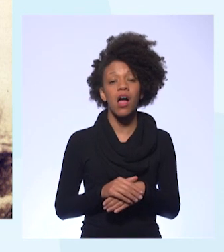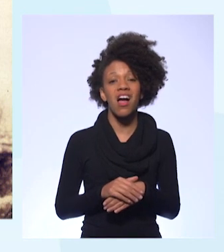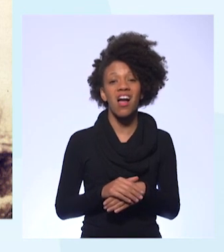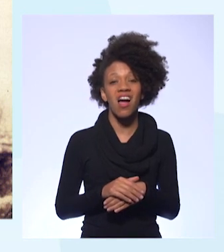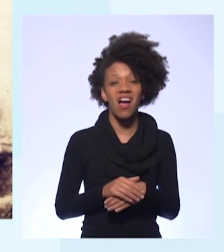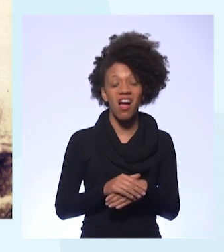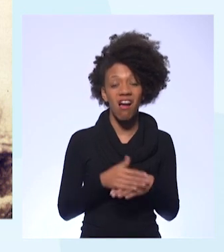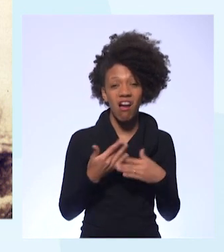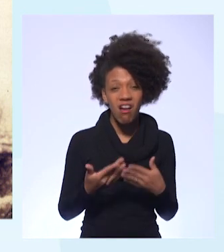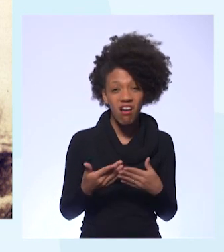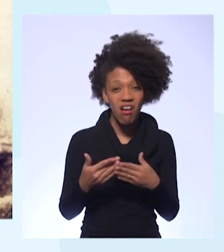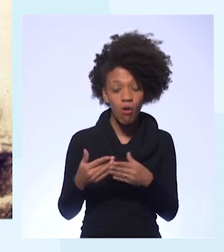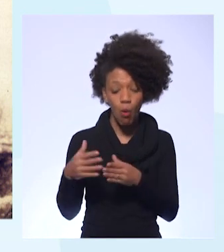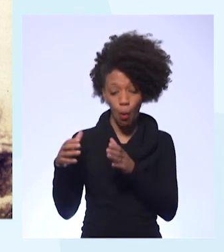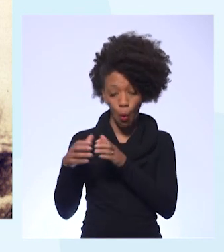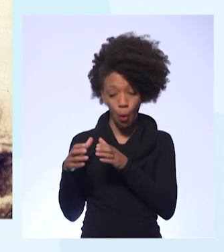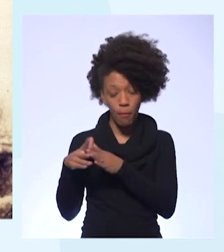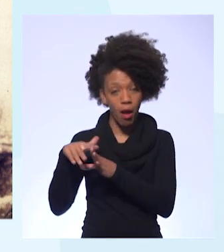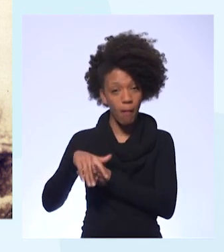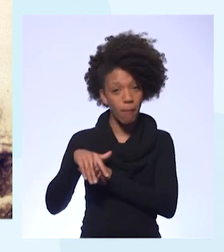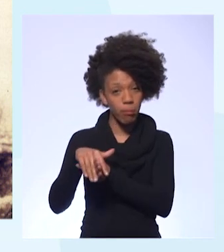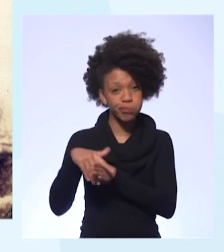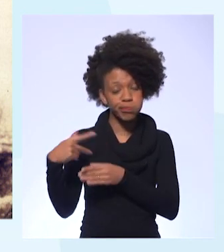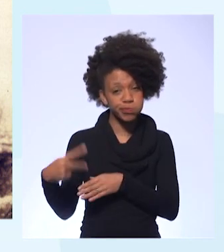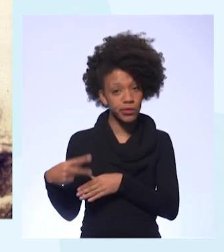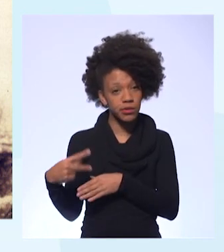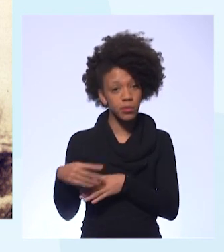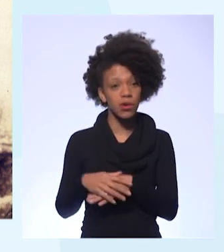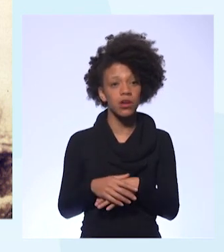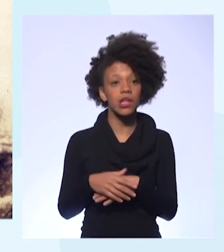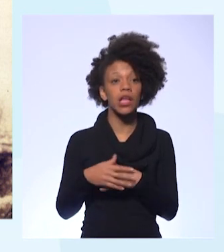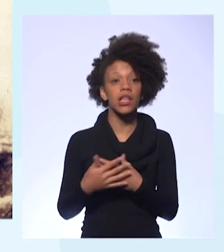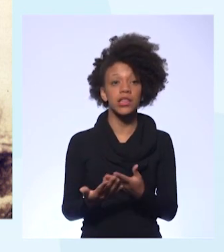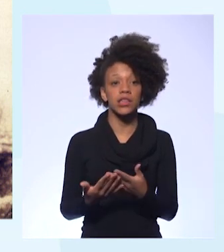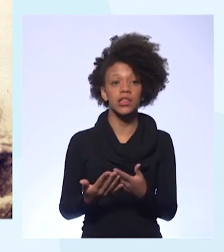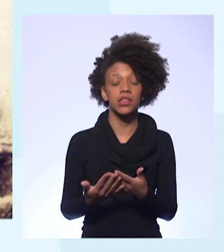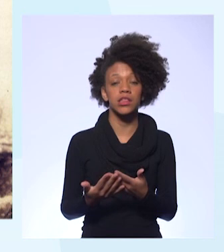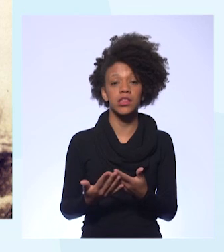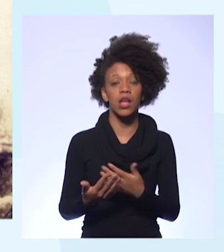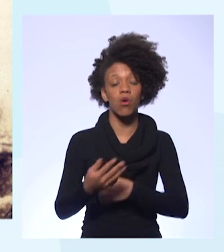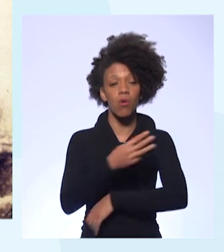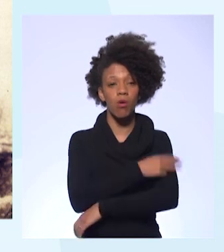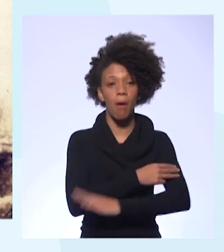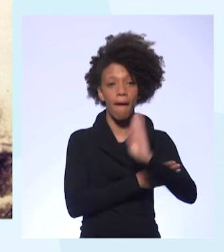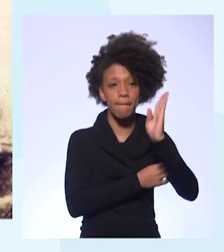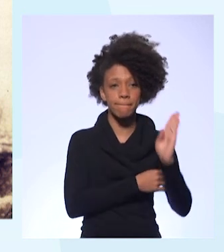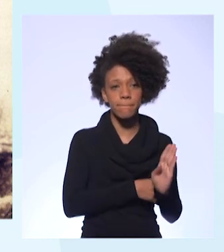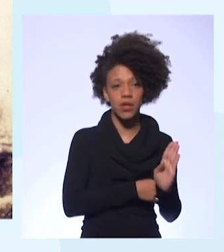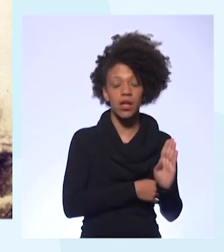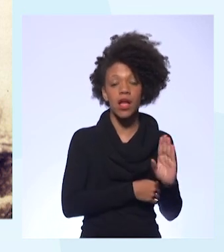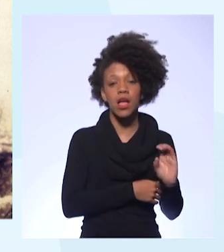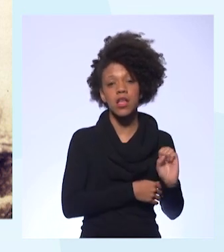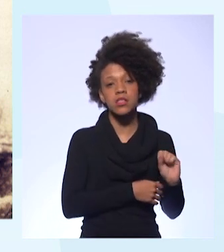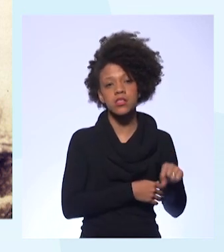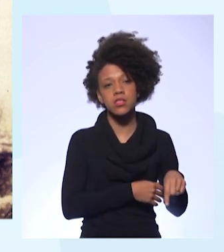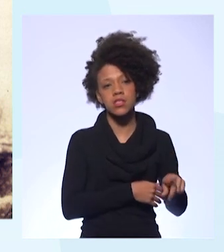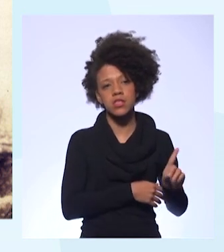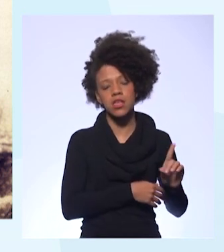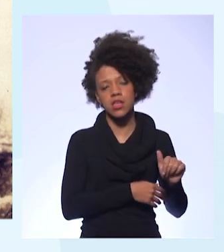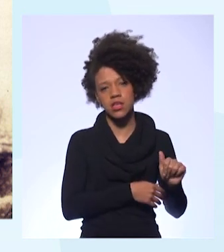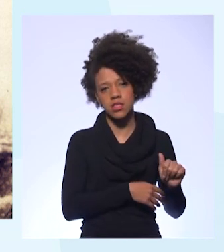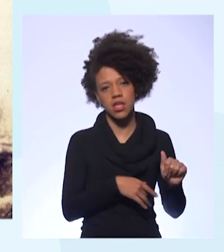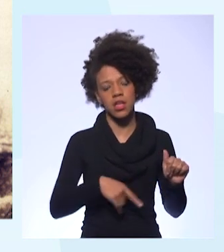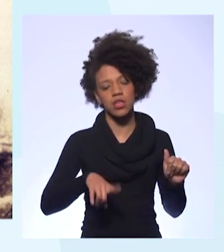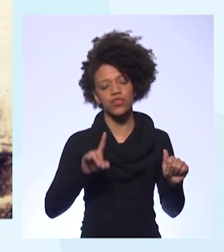do exército do Paraguai então um oficial da cavalaria brasileiro a esquerda e soldado